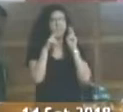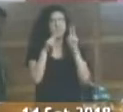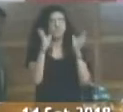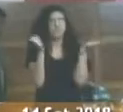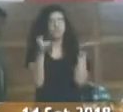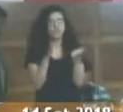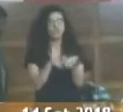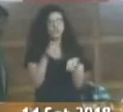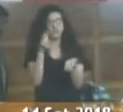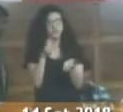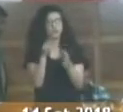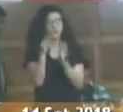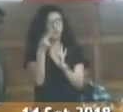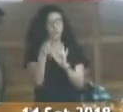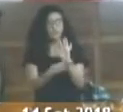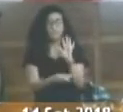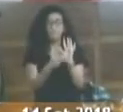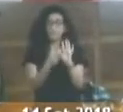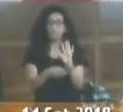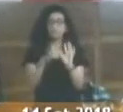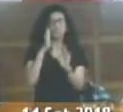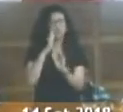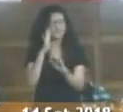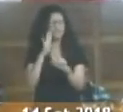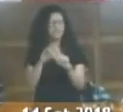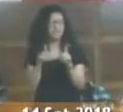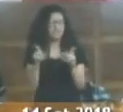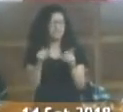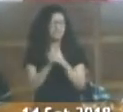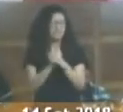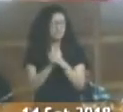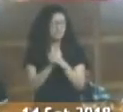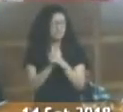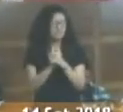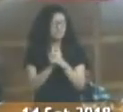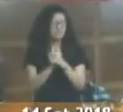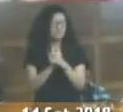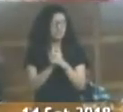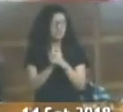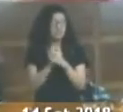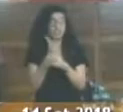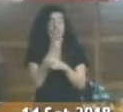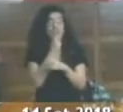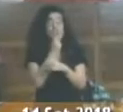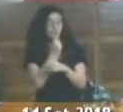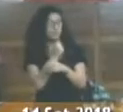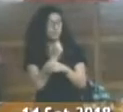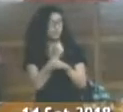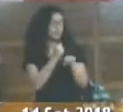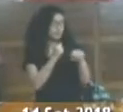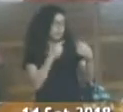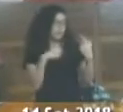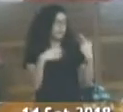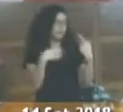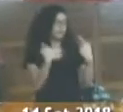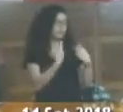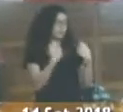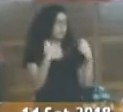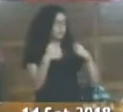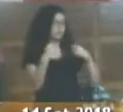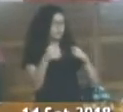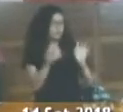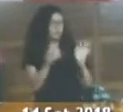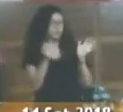projeto interessante, mas que tomou muito tempo. Daqui a pouco a gente já tem que entregar aqui a fala, e muitos dos companheiros que estão presentes, que eu